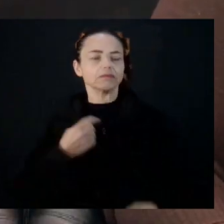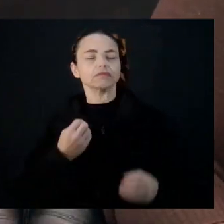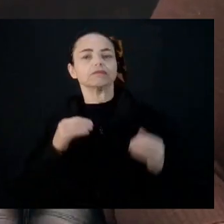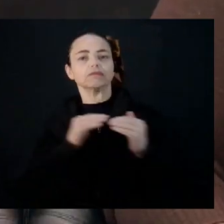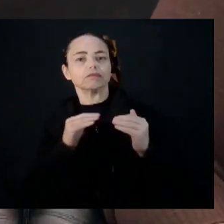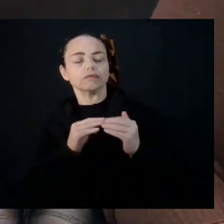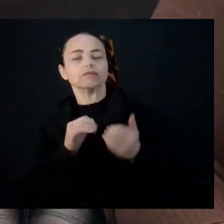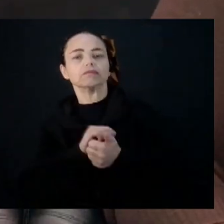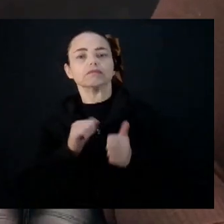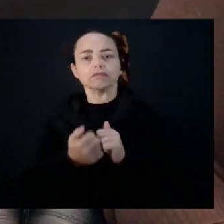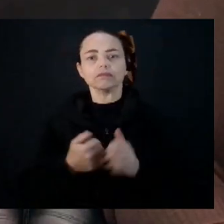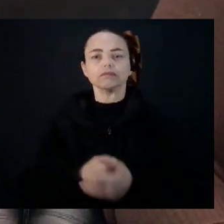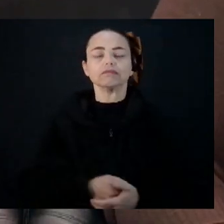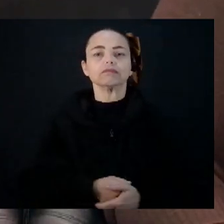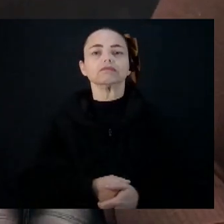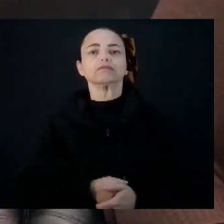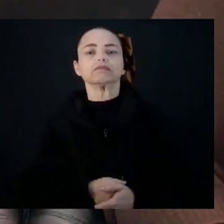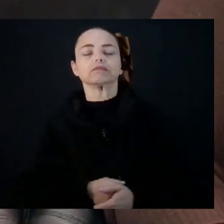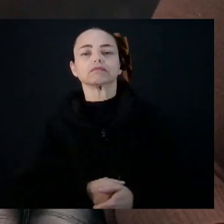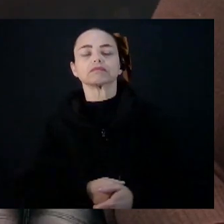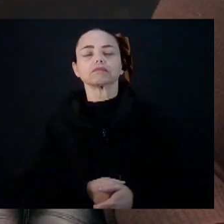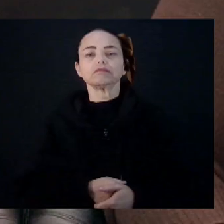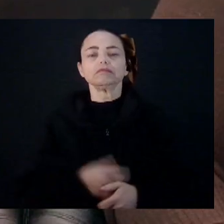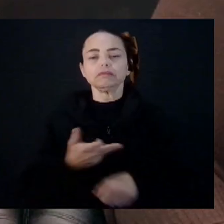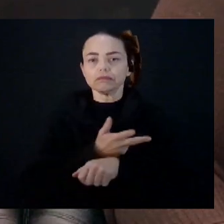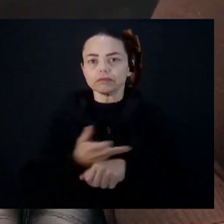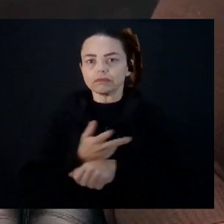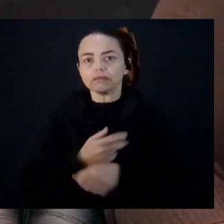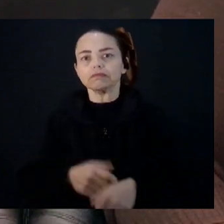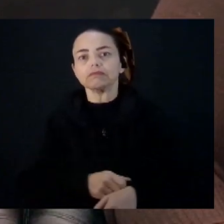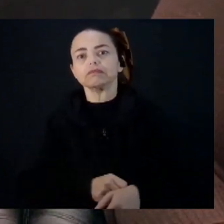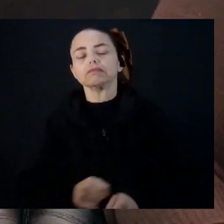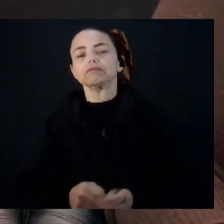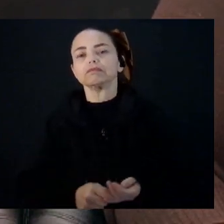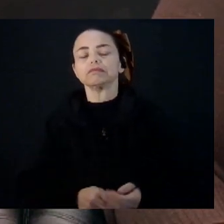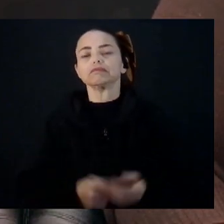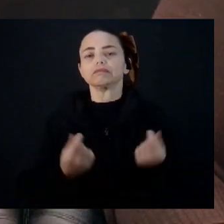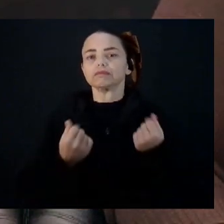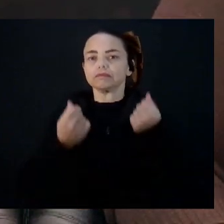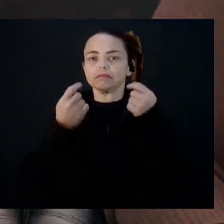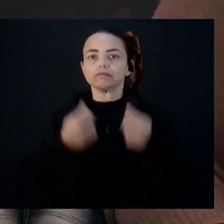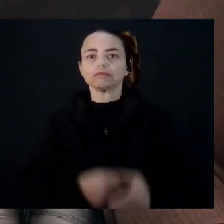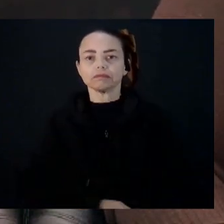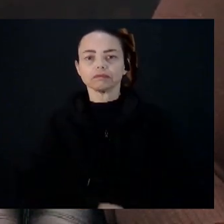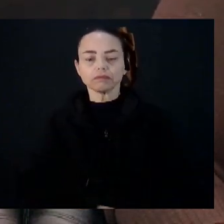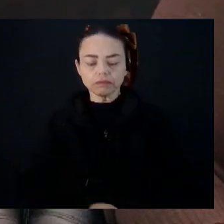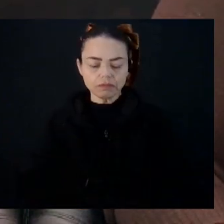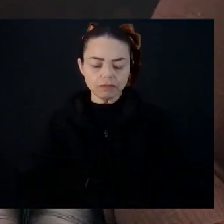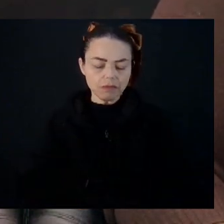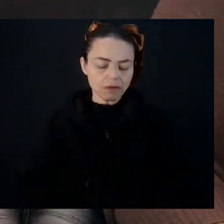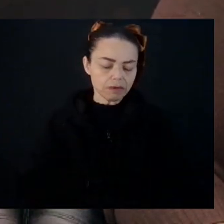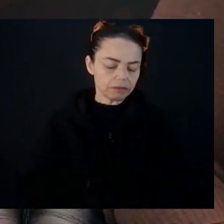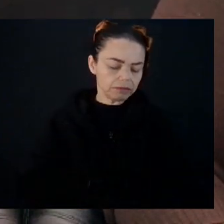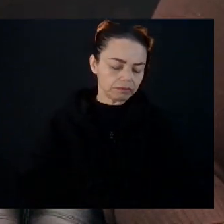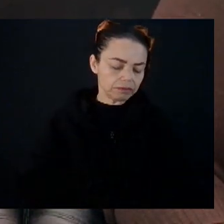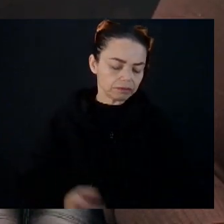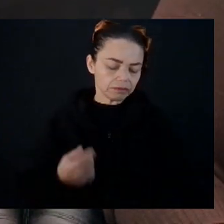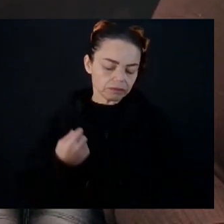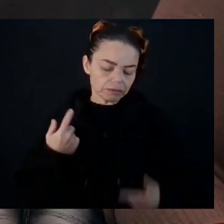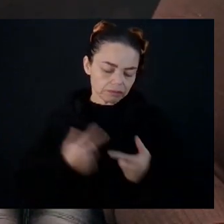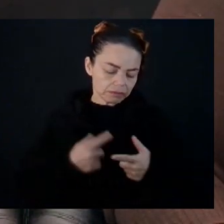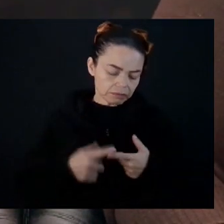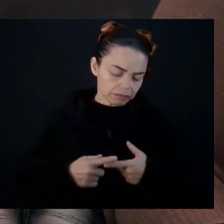personalidade do filho, ao que você busca, questões financeiras, questões até de logística, porque muitas vezes a gente acaba